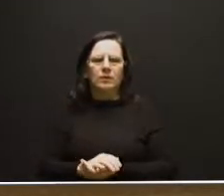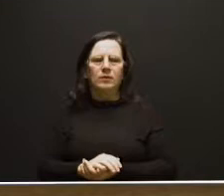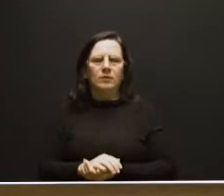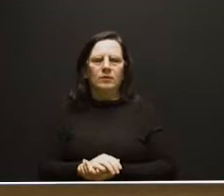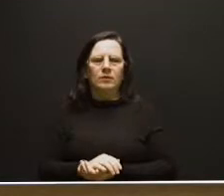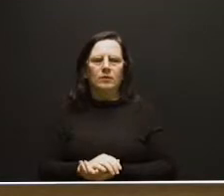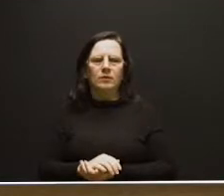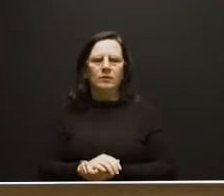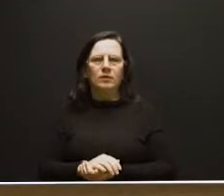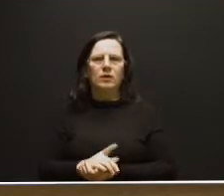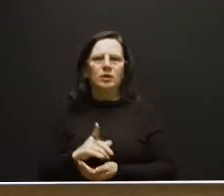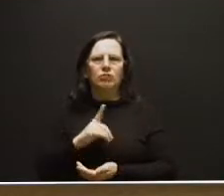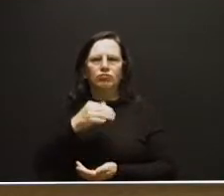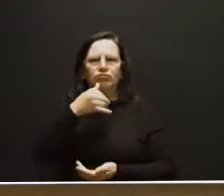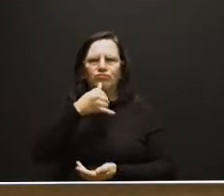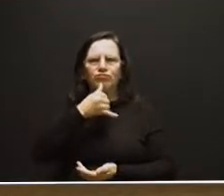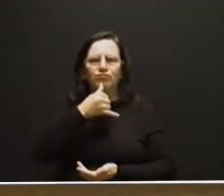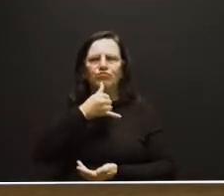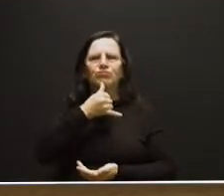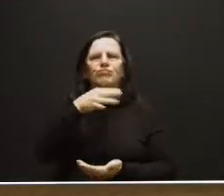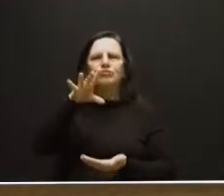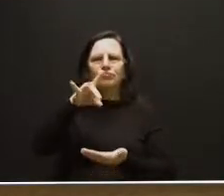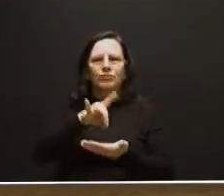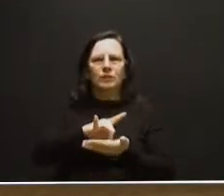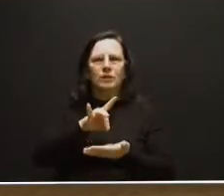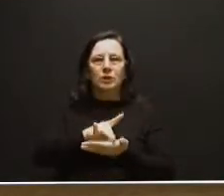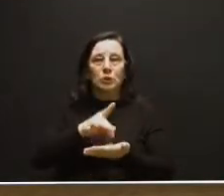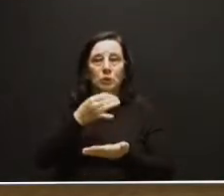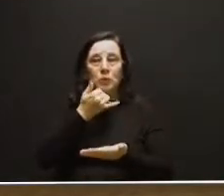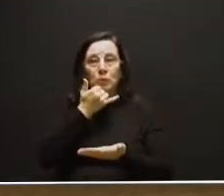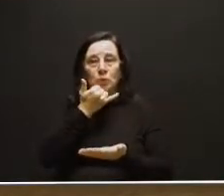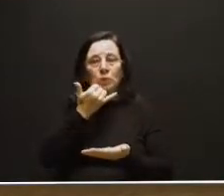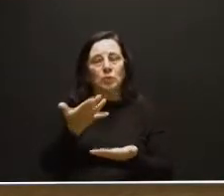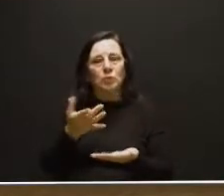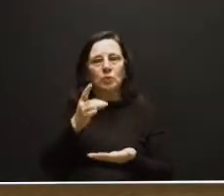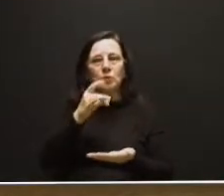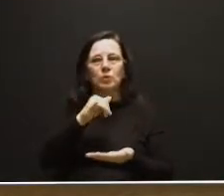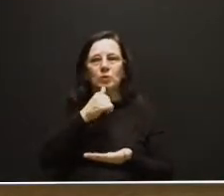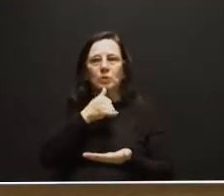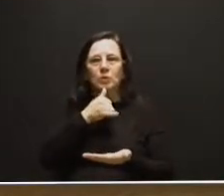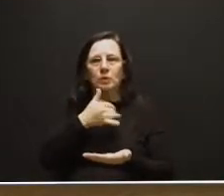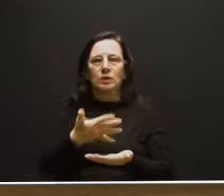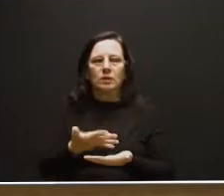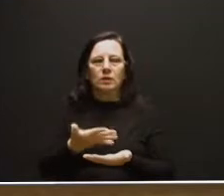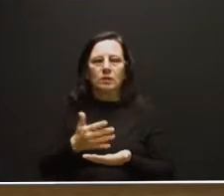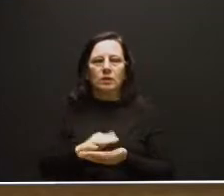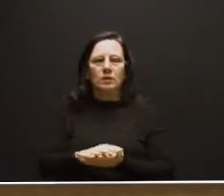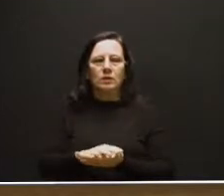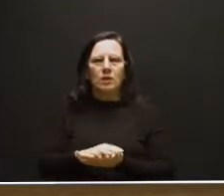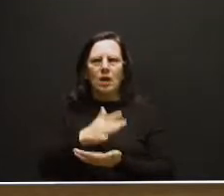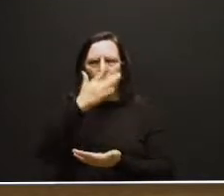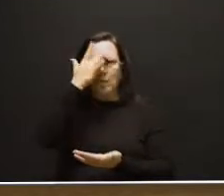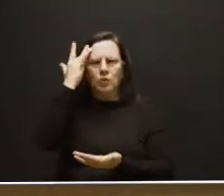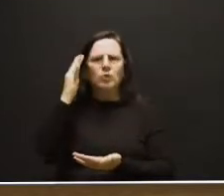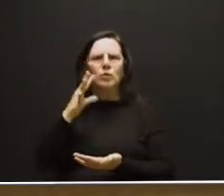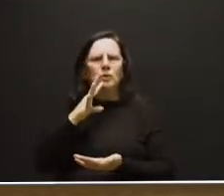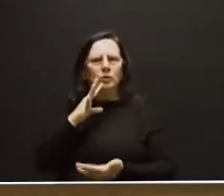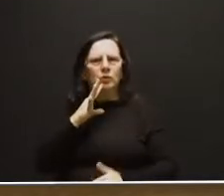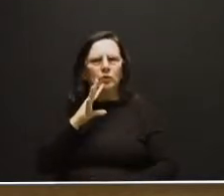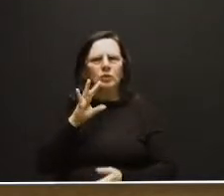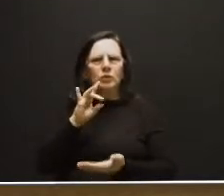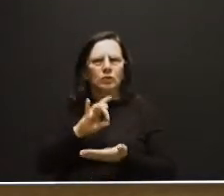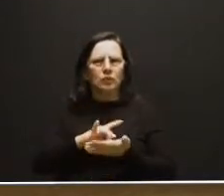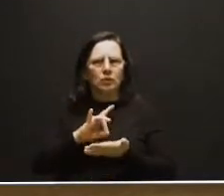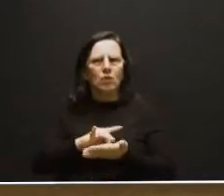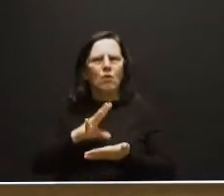é uma decepção muito grande é desculpa tá citando mais farias né mas é uma pessoa que tem conhecimento técnico com